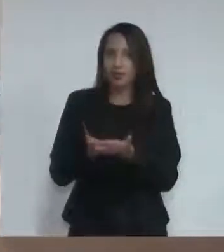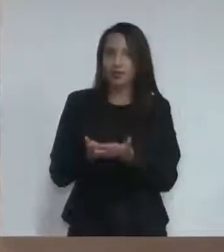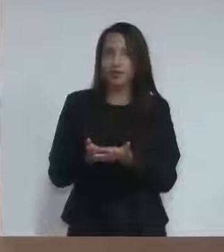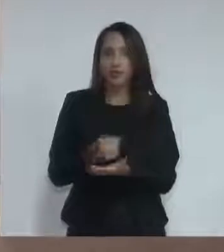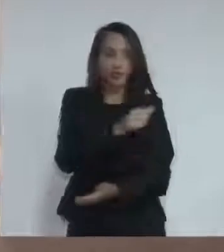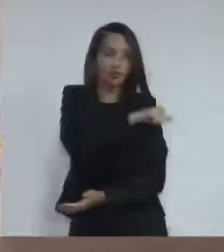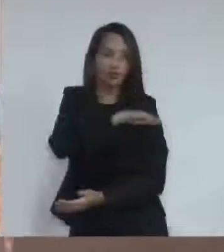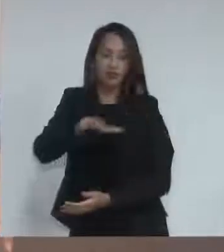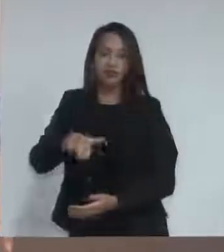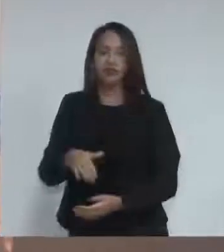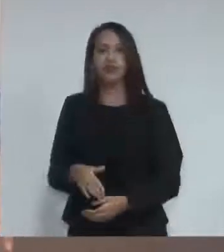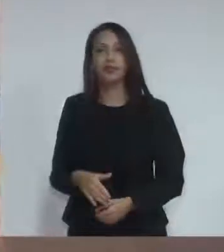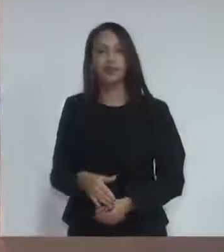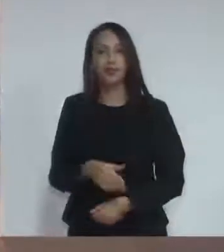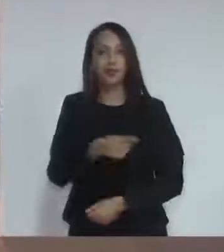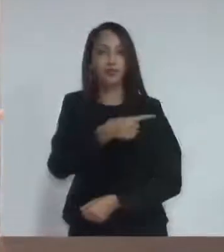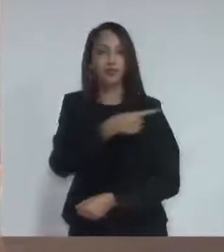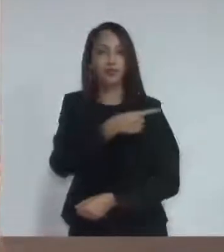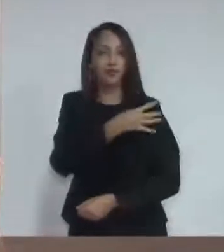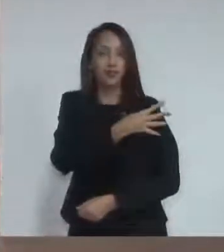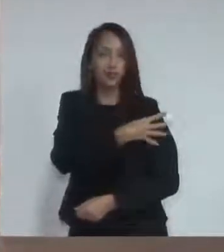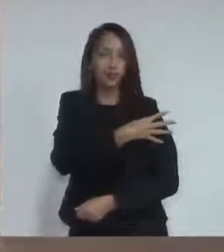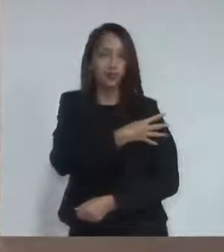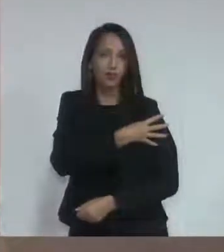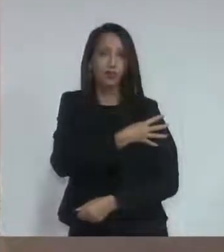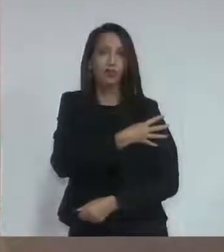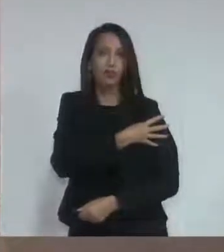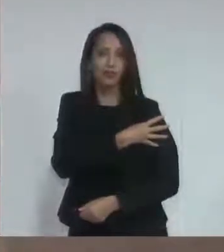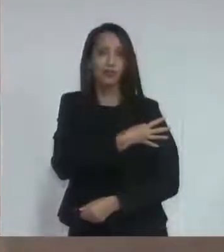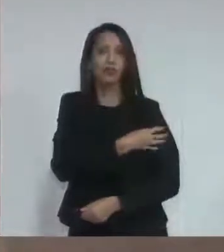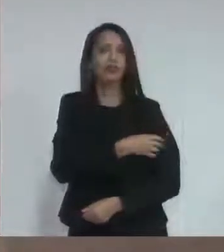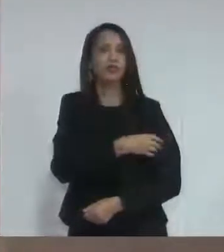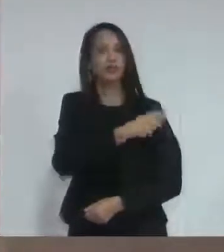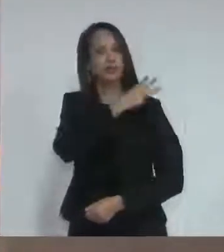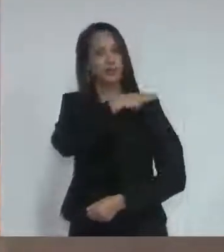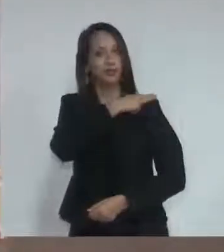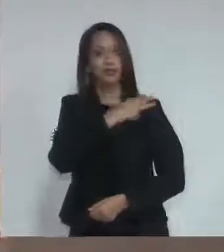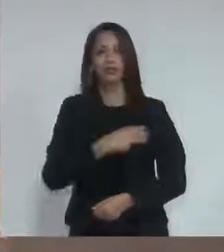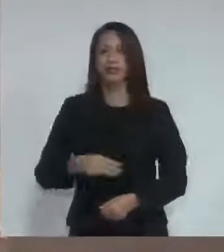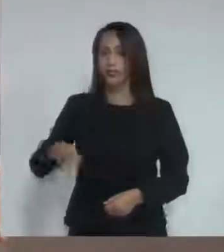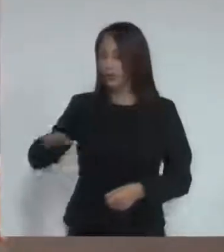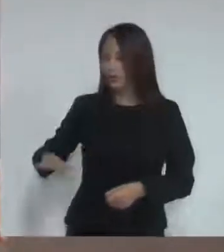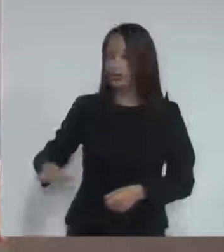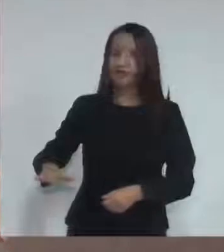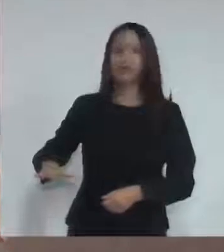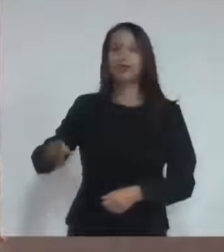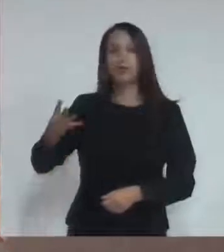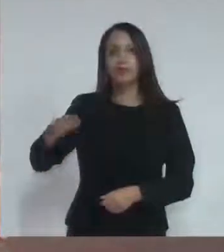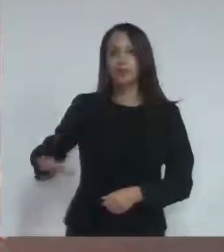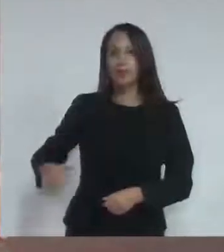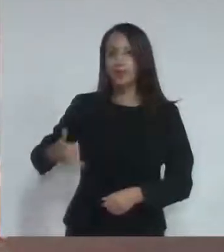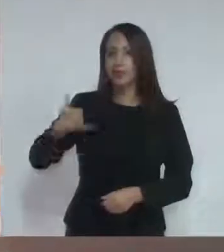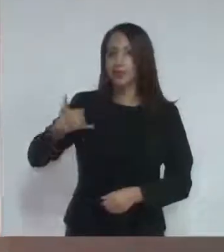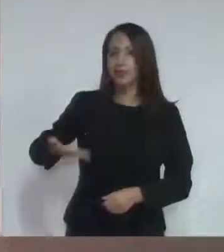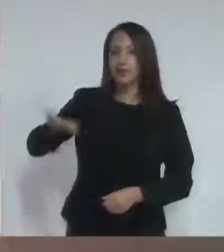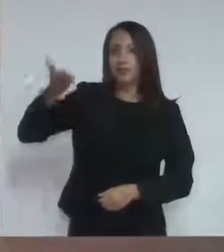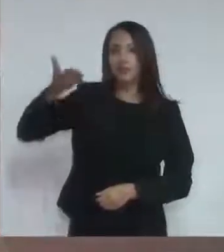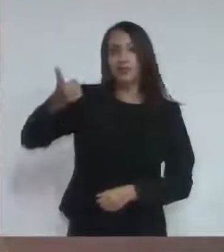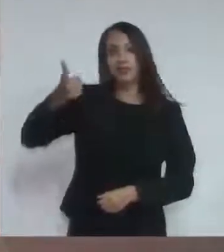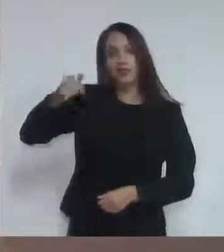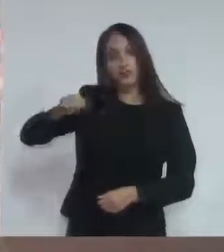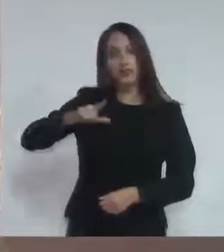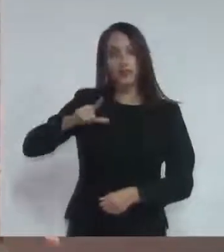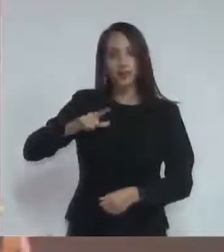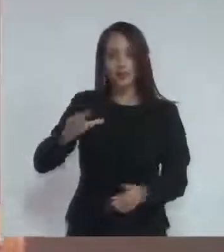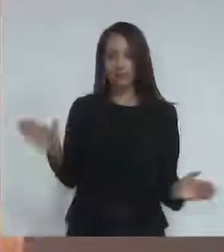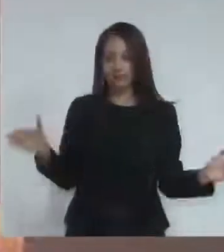17 anos com deficiência, principalmente o transtorno global, não é? O que a gente conhece como autismo, mas também as outras habilidades